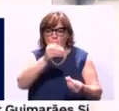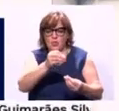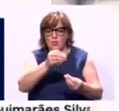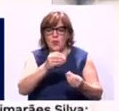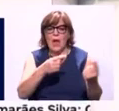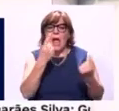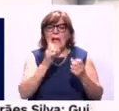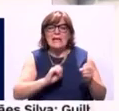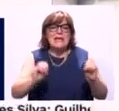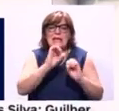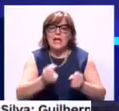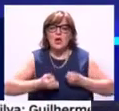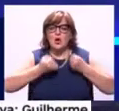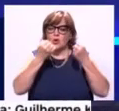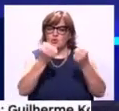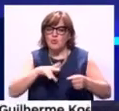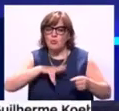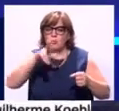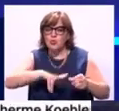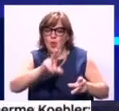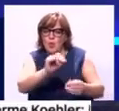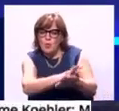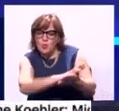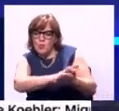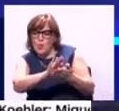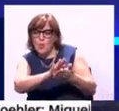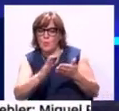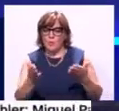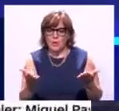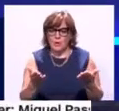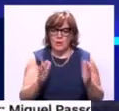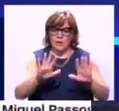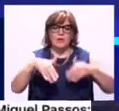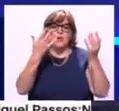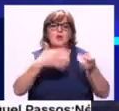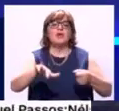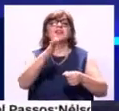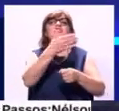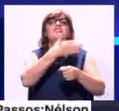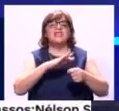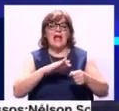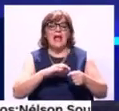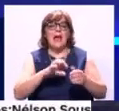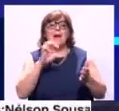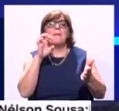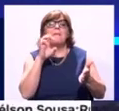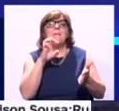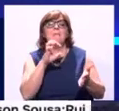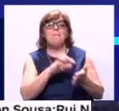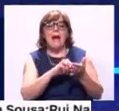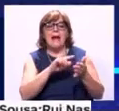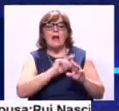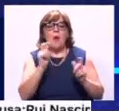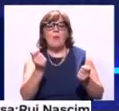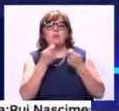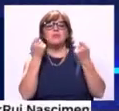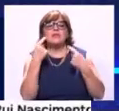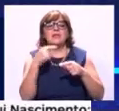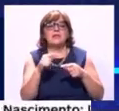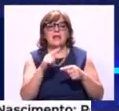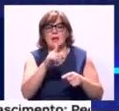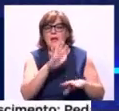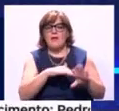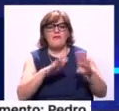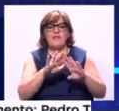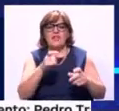que ninguém conseguiu em Portugal. Então, onde é que está o branding? Mas isso foi, de facto, um